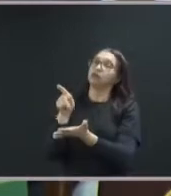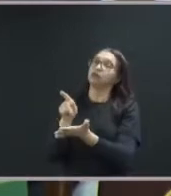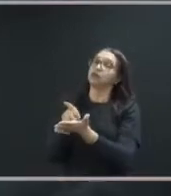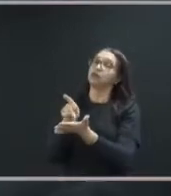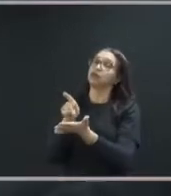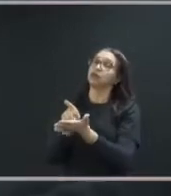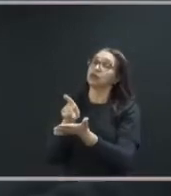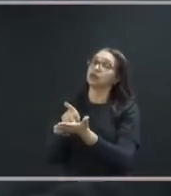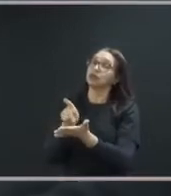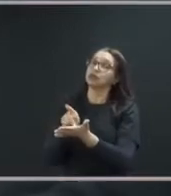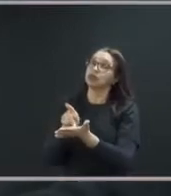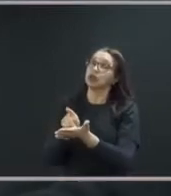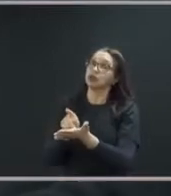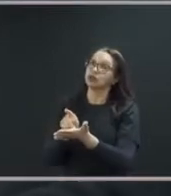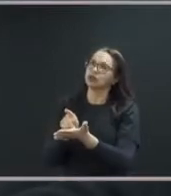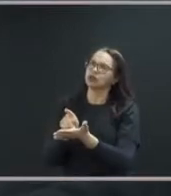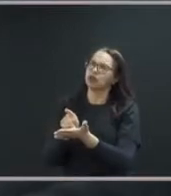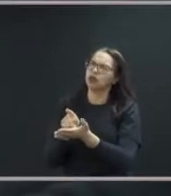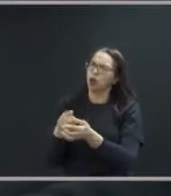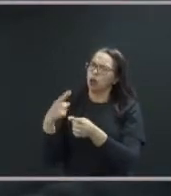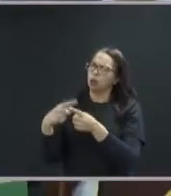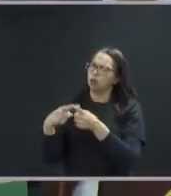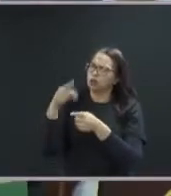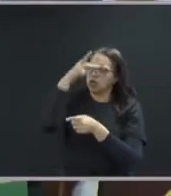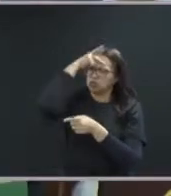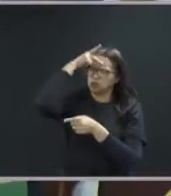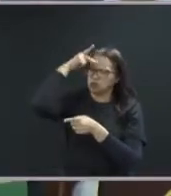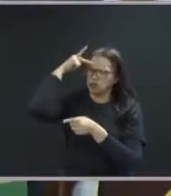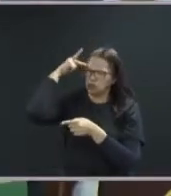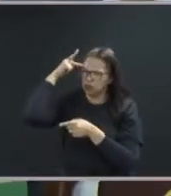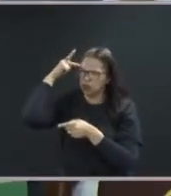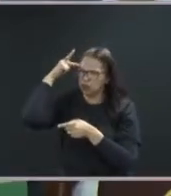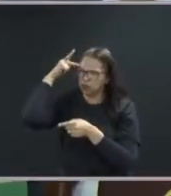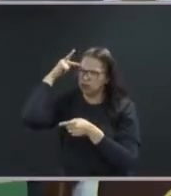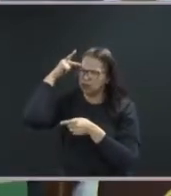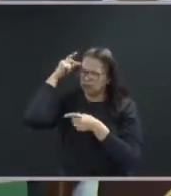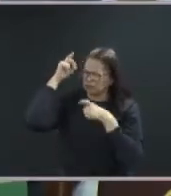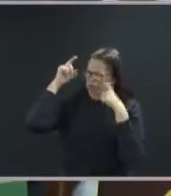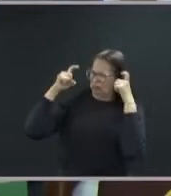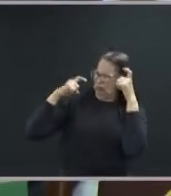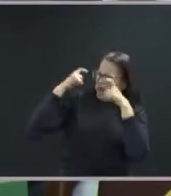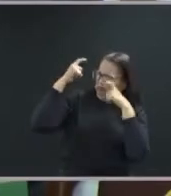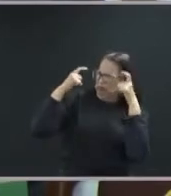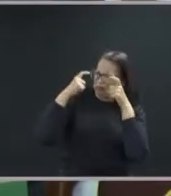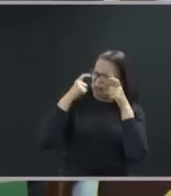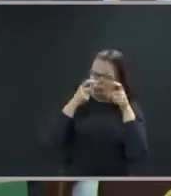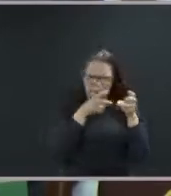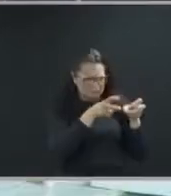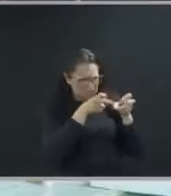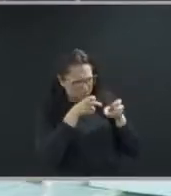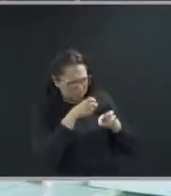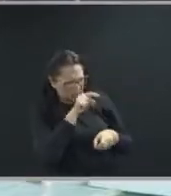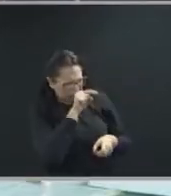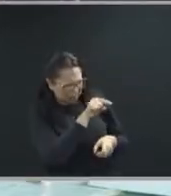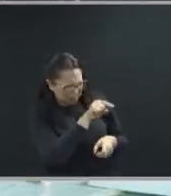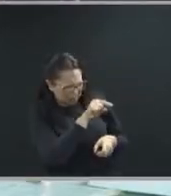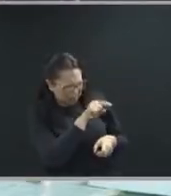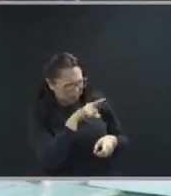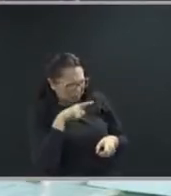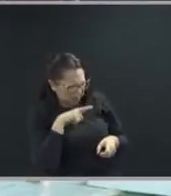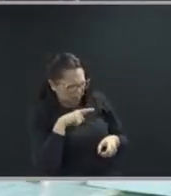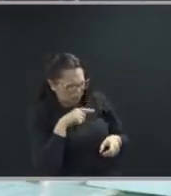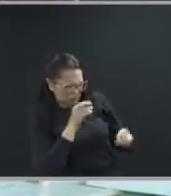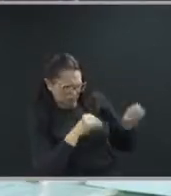se escandaliza com o pecado, com a murmuração, com o roubo, com a mentira, com o adultério. Isso